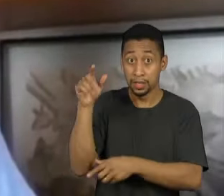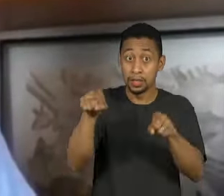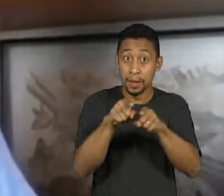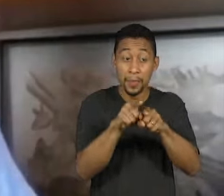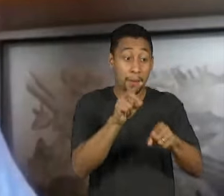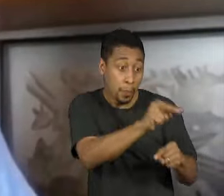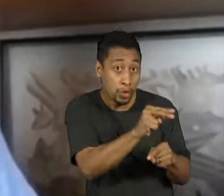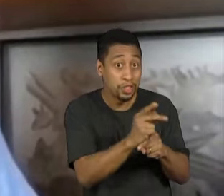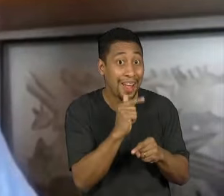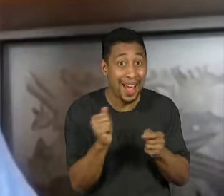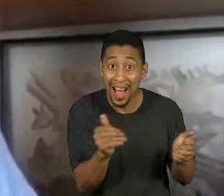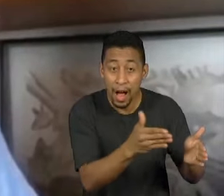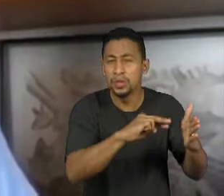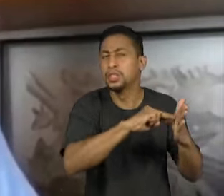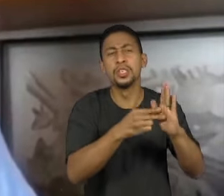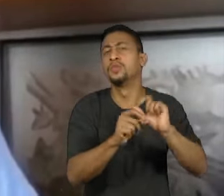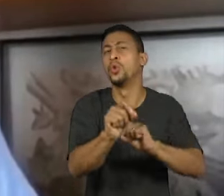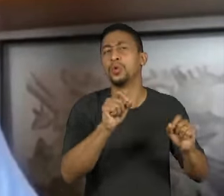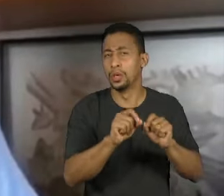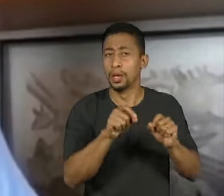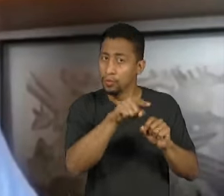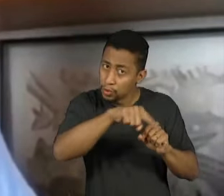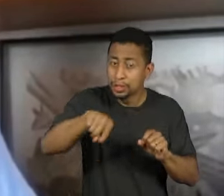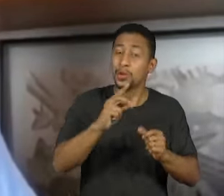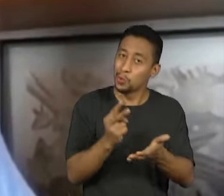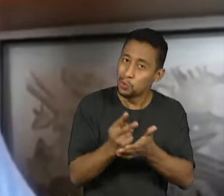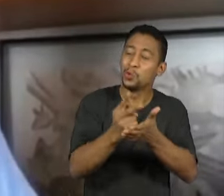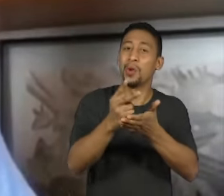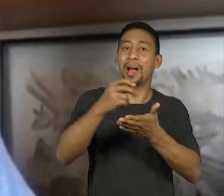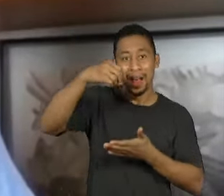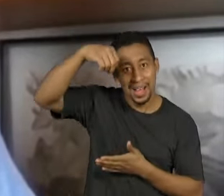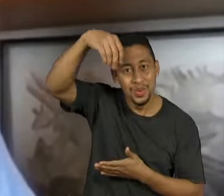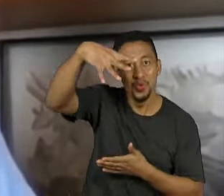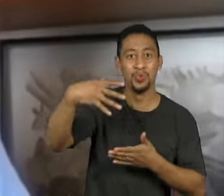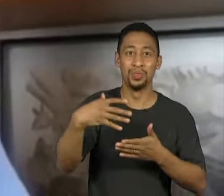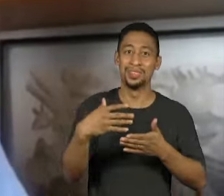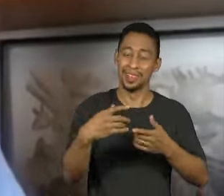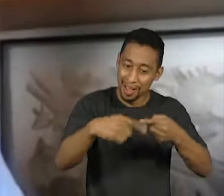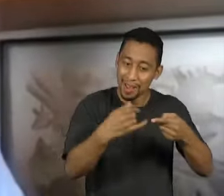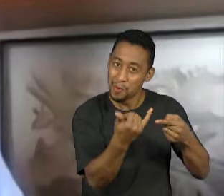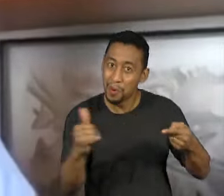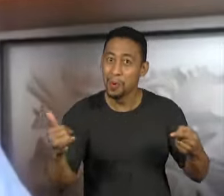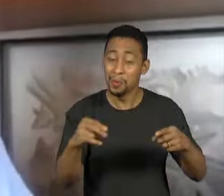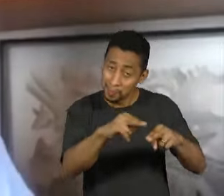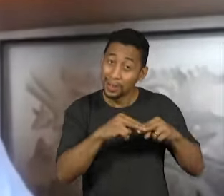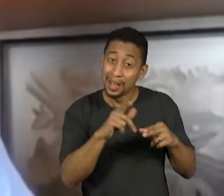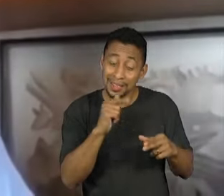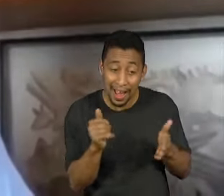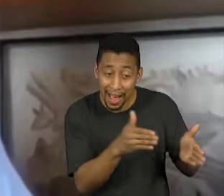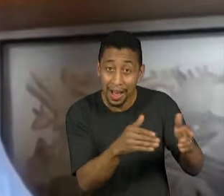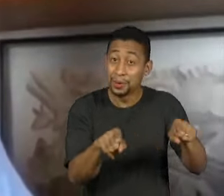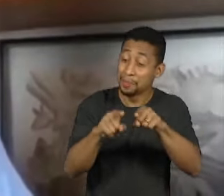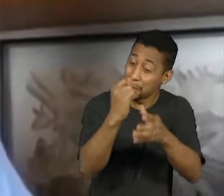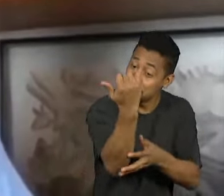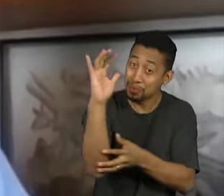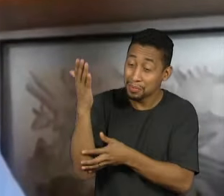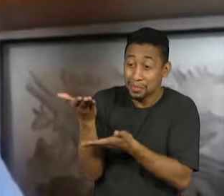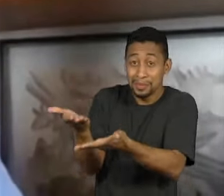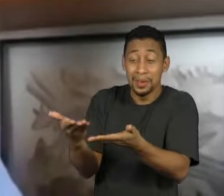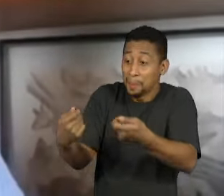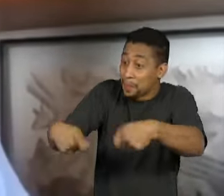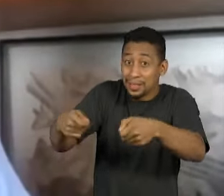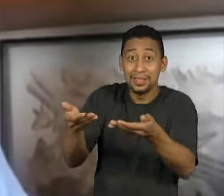nossa eletricidade, a tomada, a lâmpada, a geladeira, que dependem da água, que dependem da floresta. Vale a pena a gente entender que